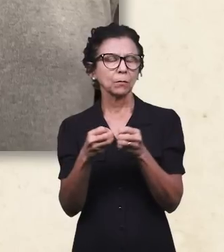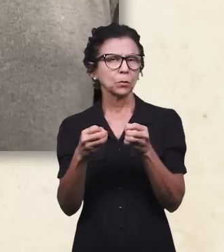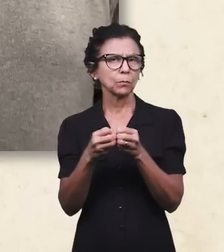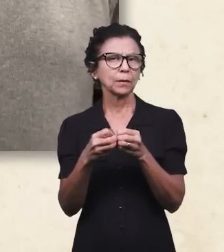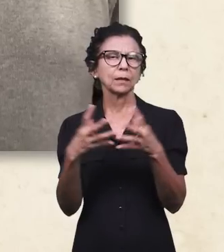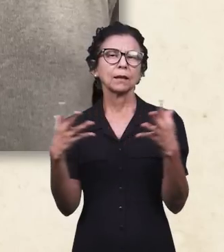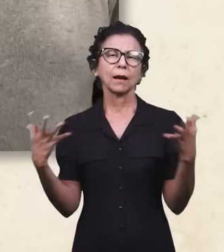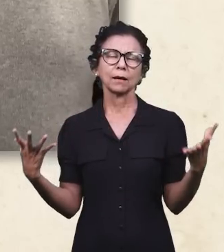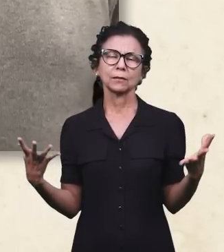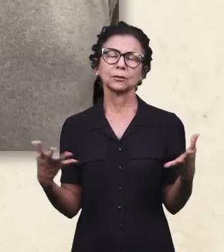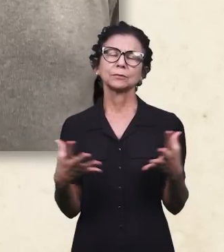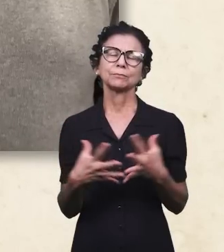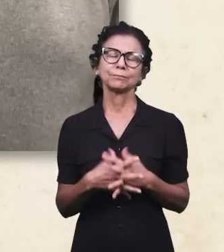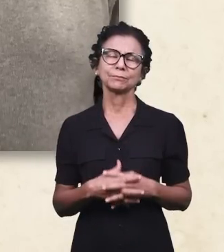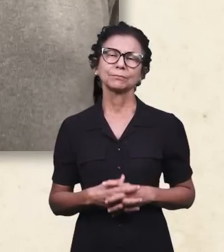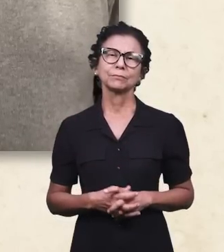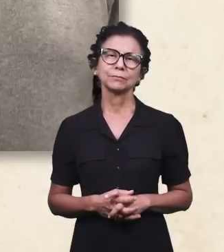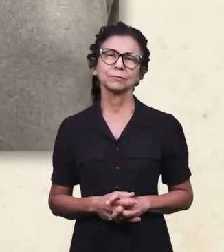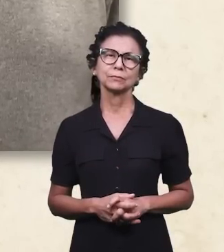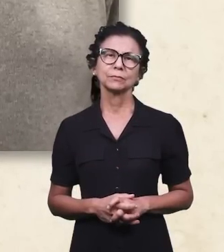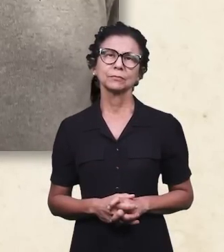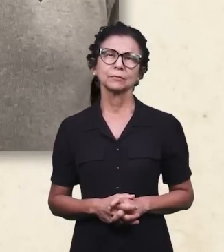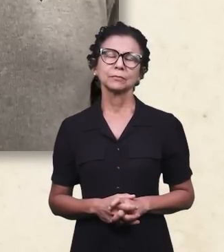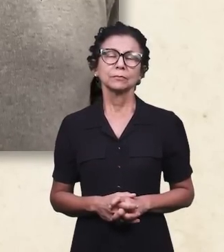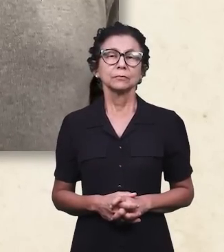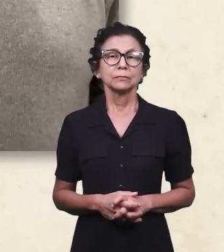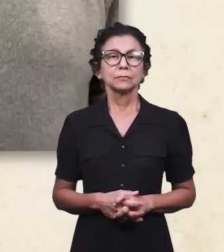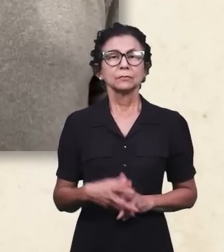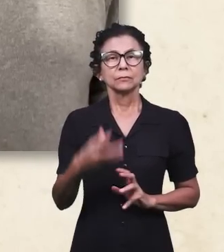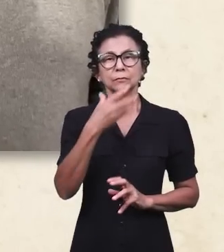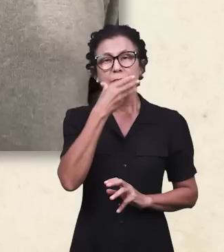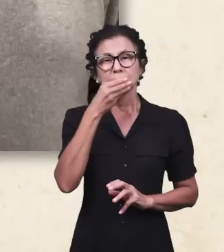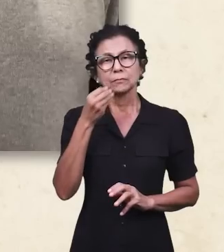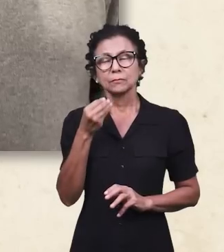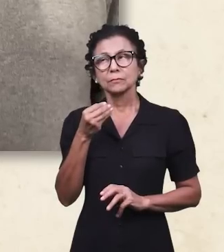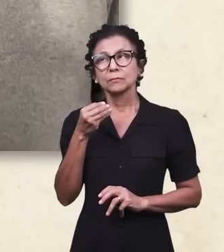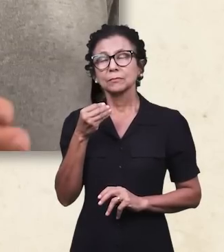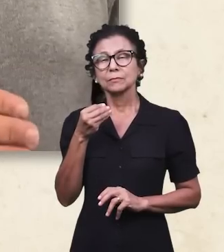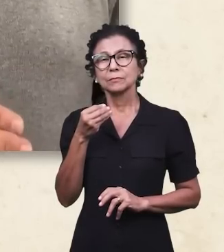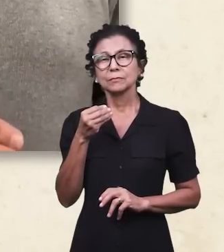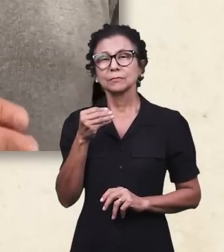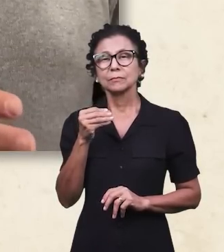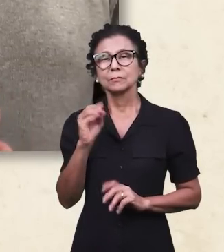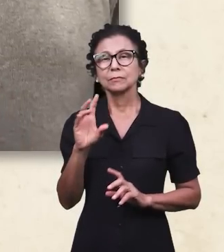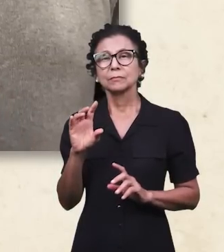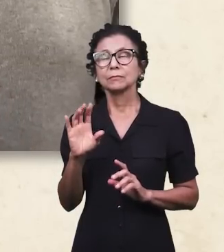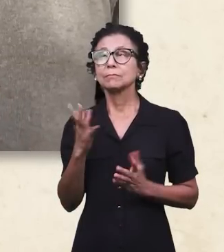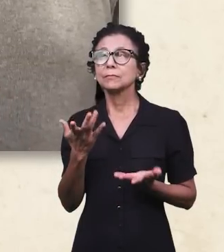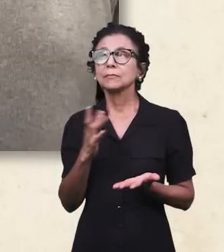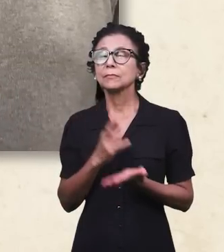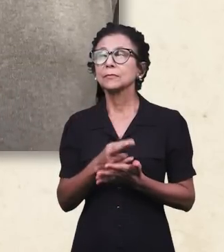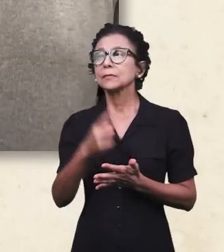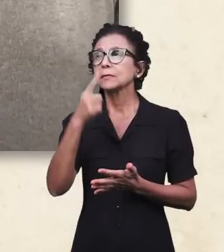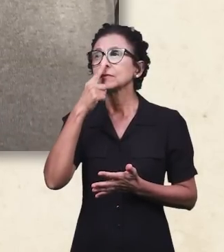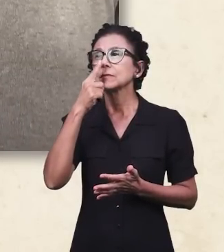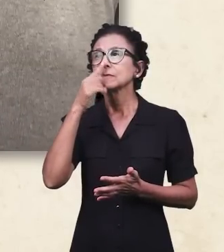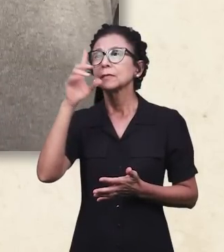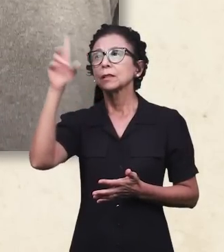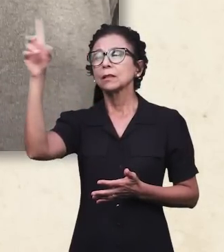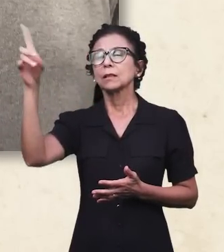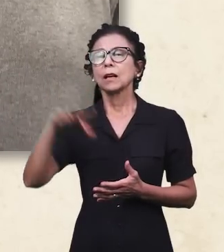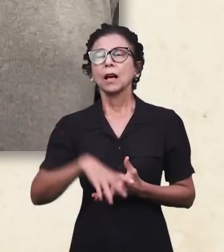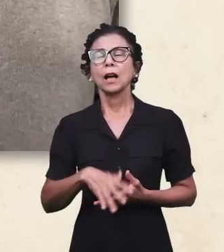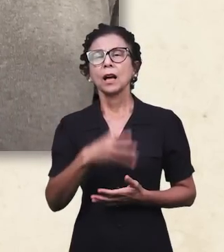tem realizado no nosso meio. O jejum nos aproxima de Deus. Jejuar não é apenas se abster